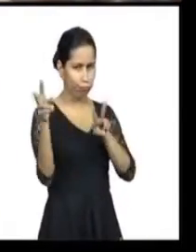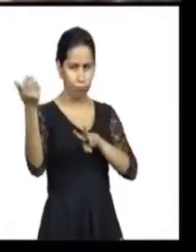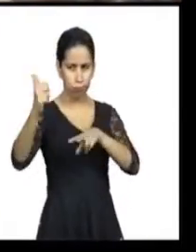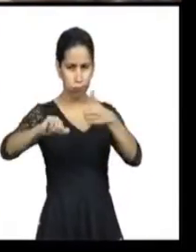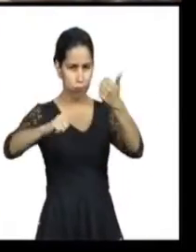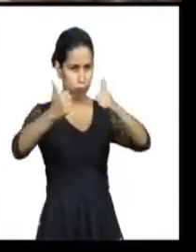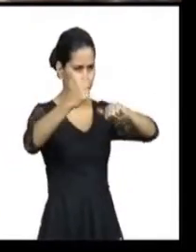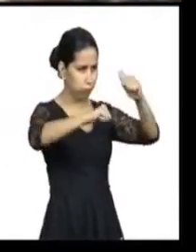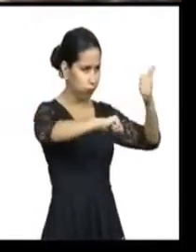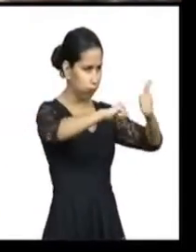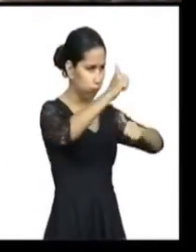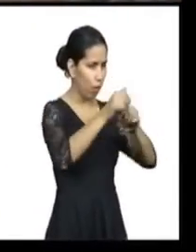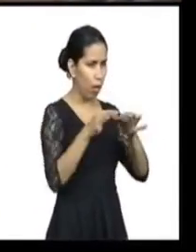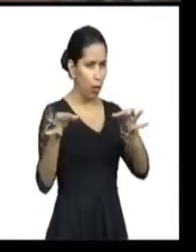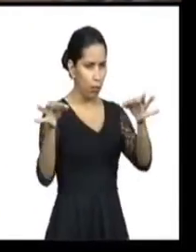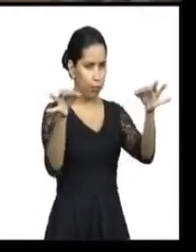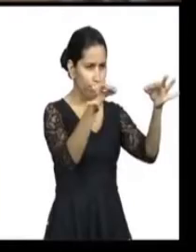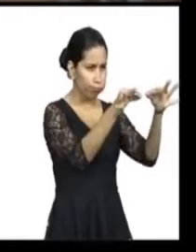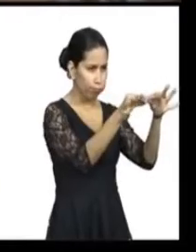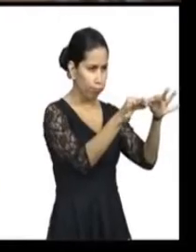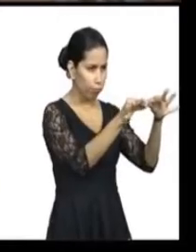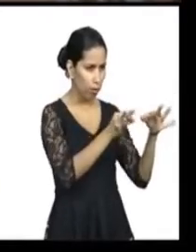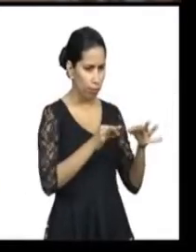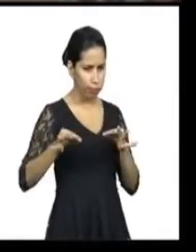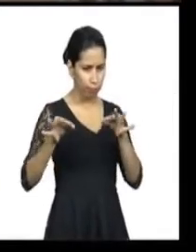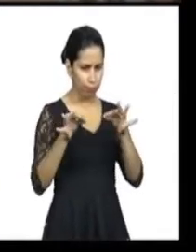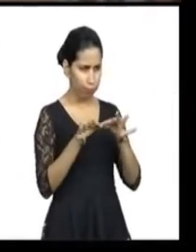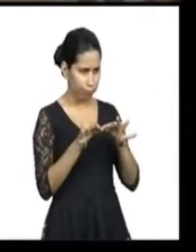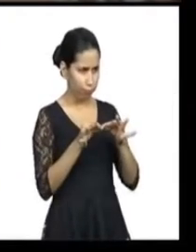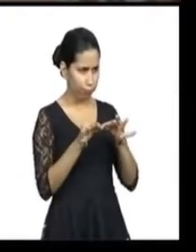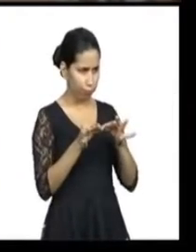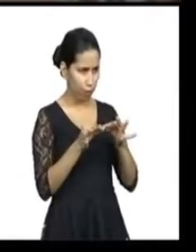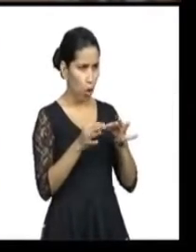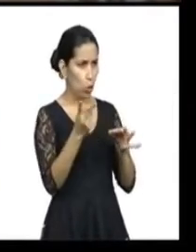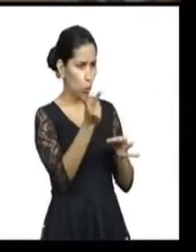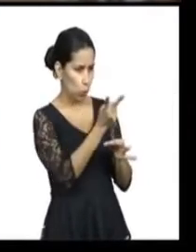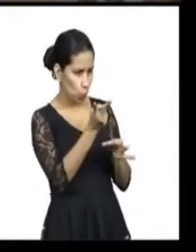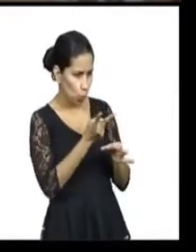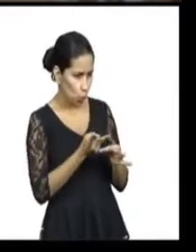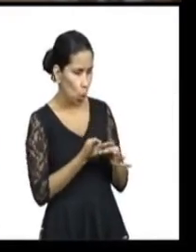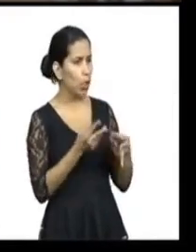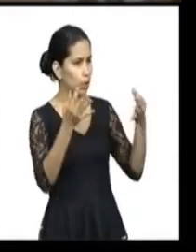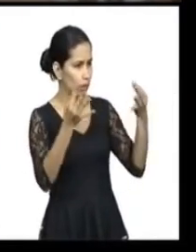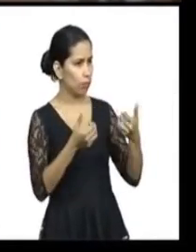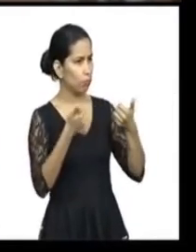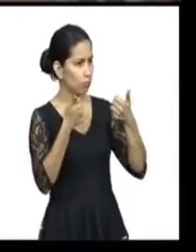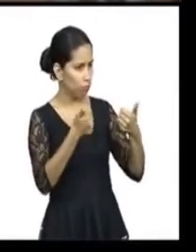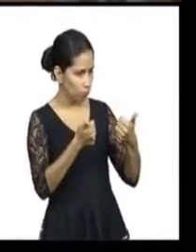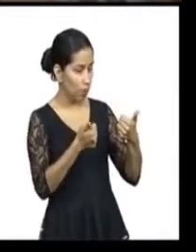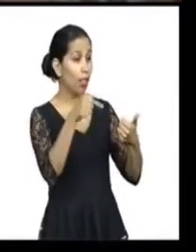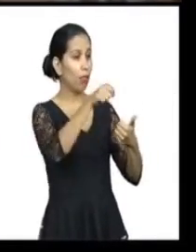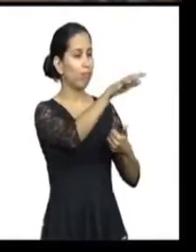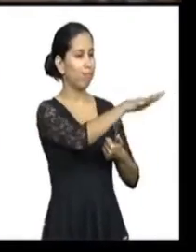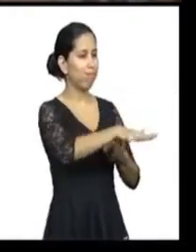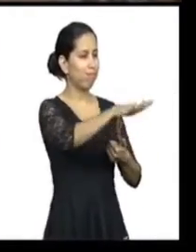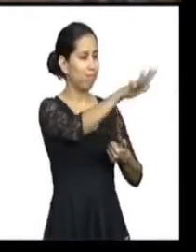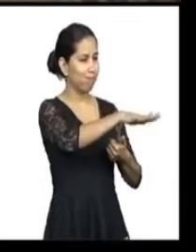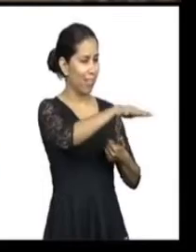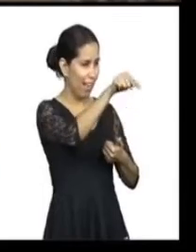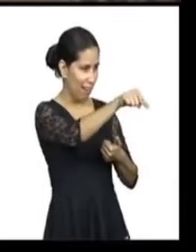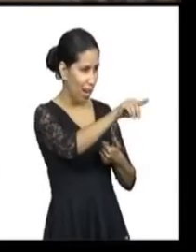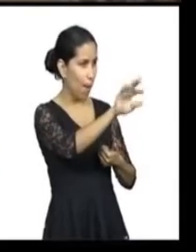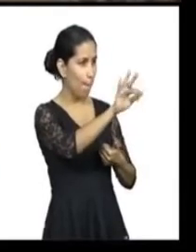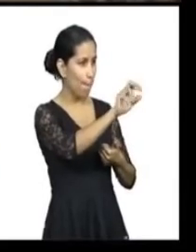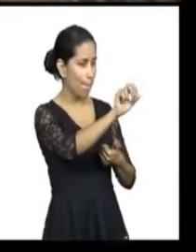realmente todos os furos estão conectados e devidamente acertados, então o Blaster faz a conferência